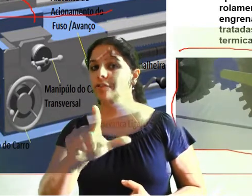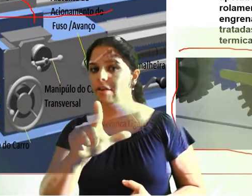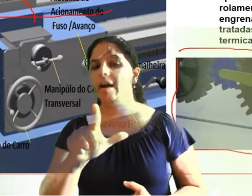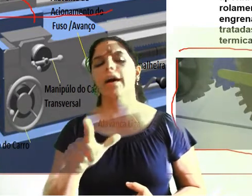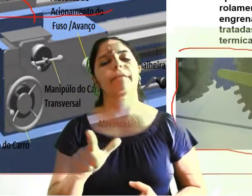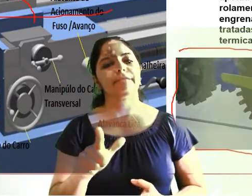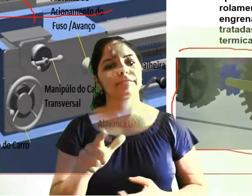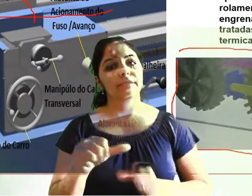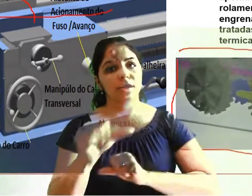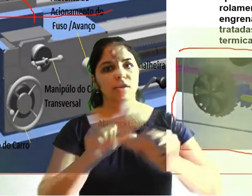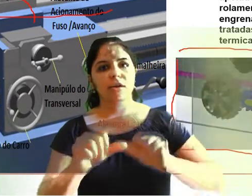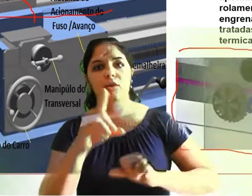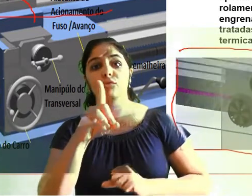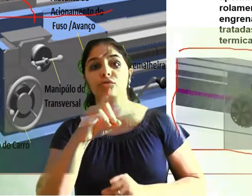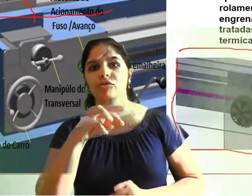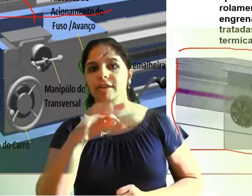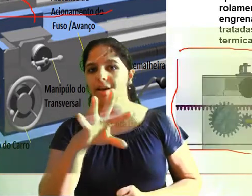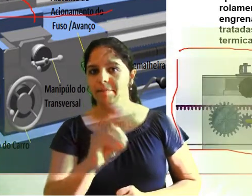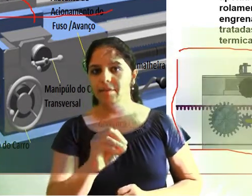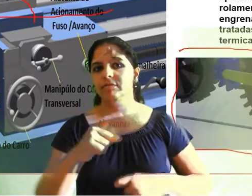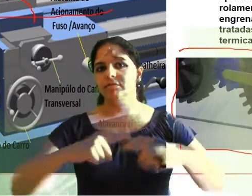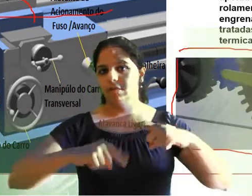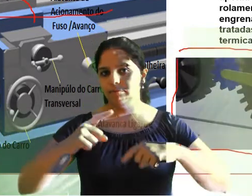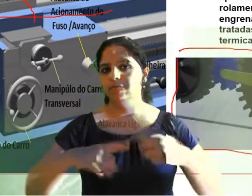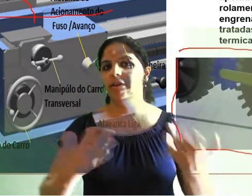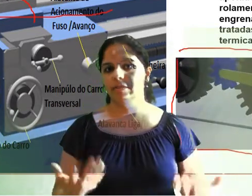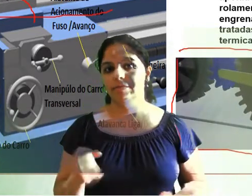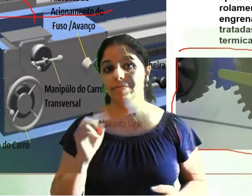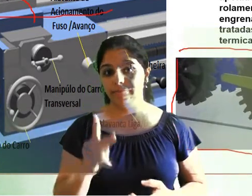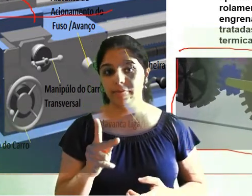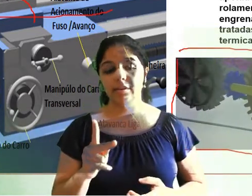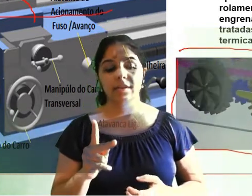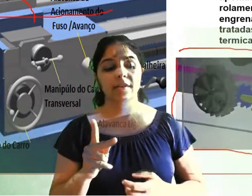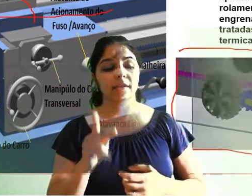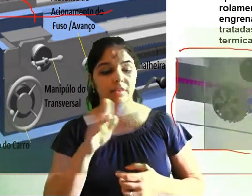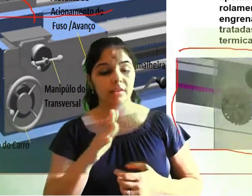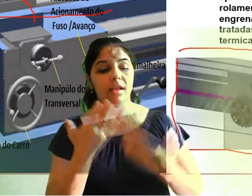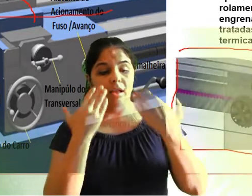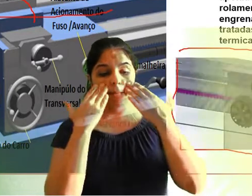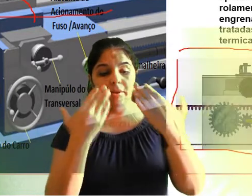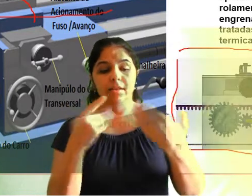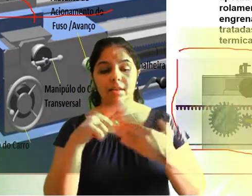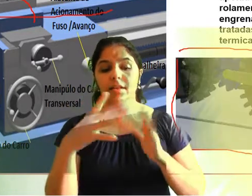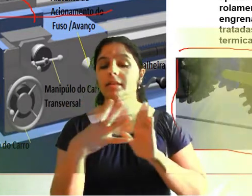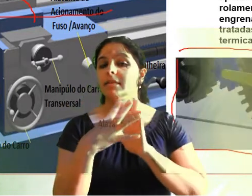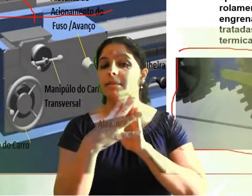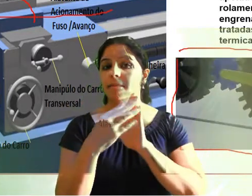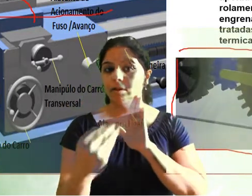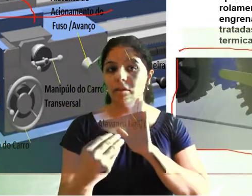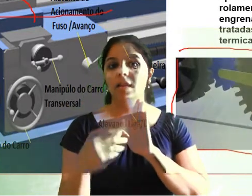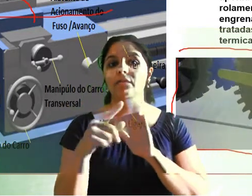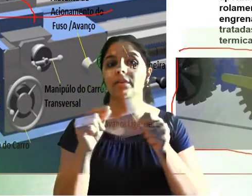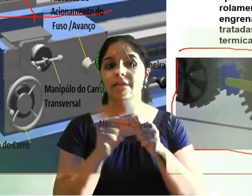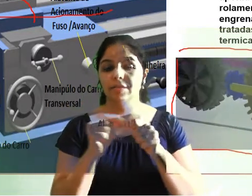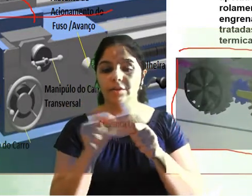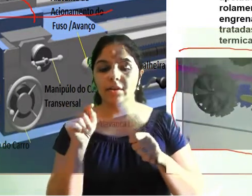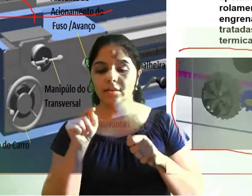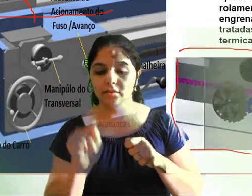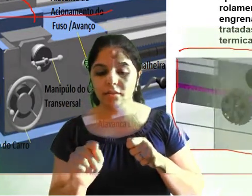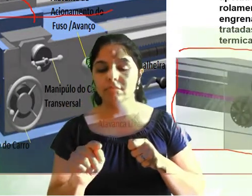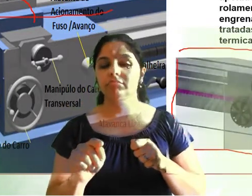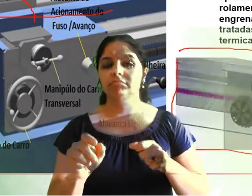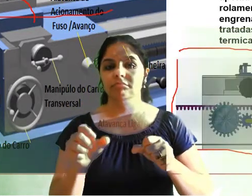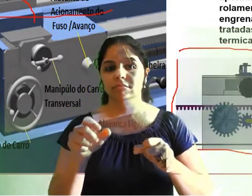vou alterar o diâmetro da peça, ok? Então, ele é representado por este modelo aqui, ó. Você faz